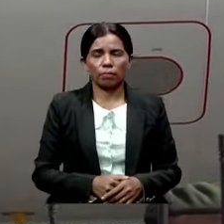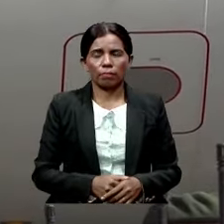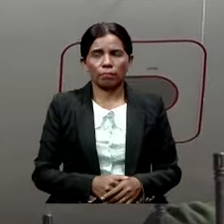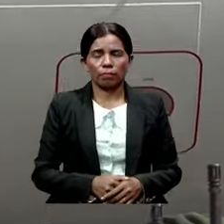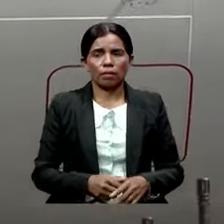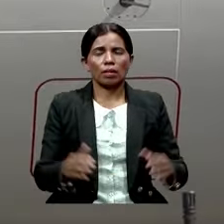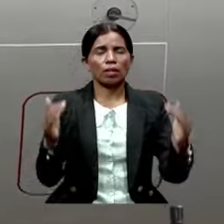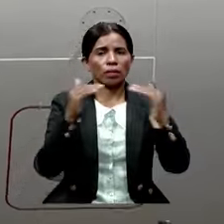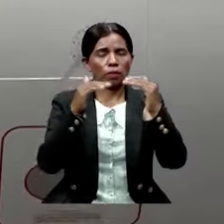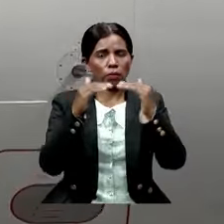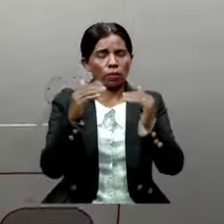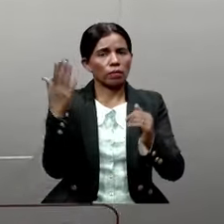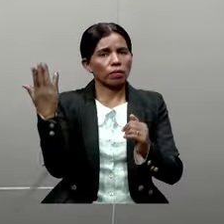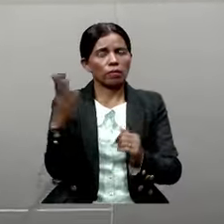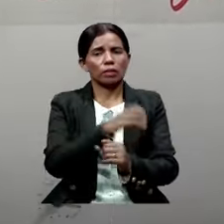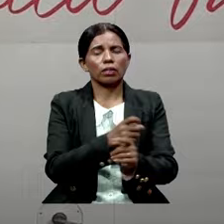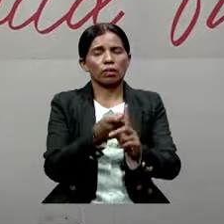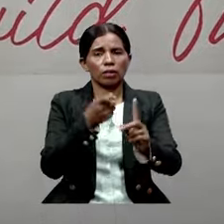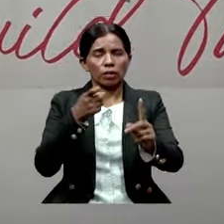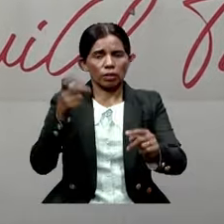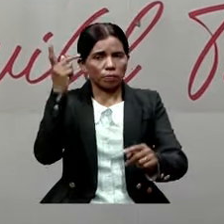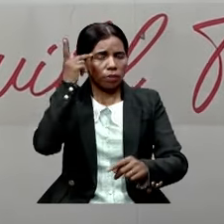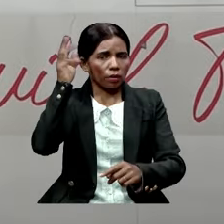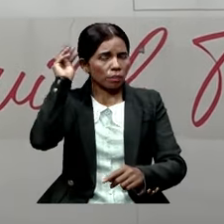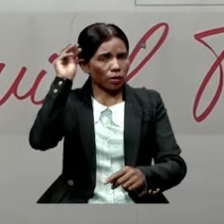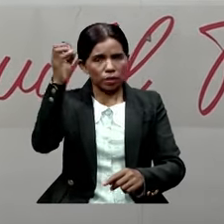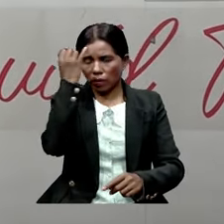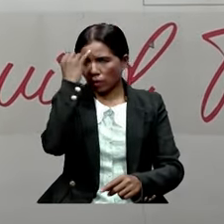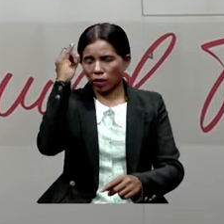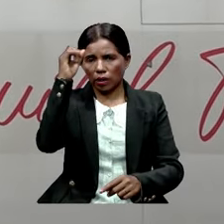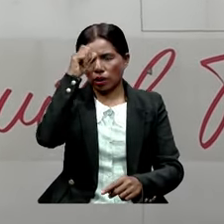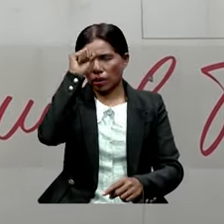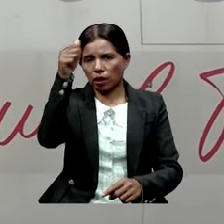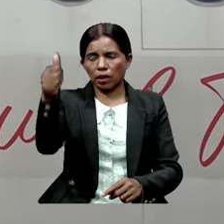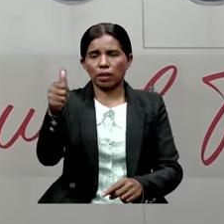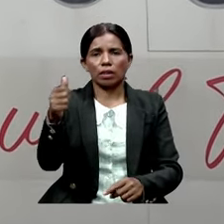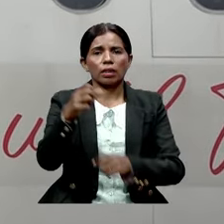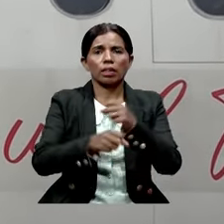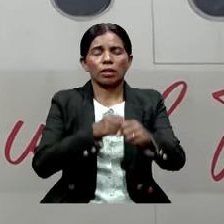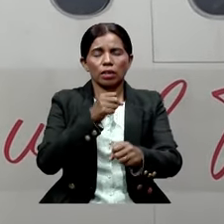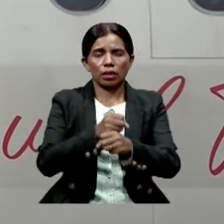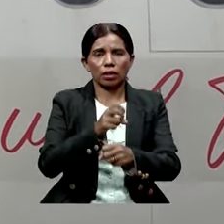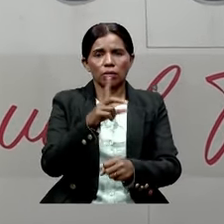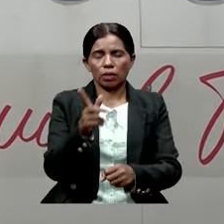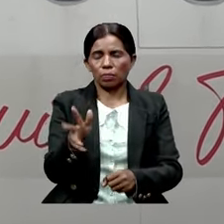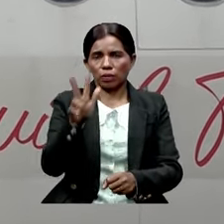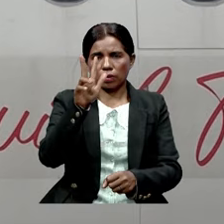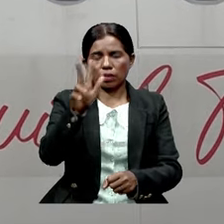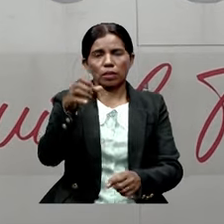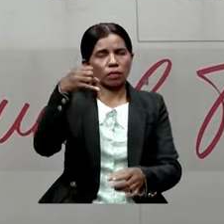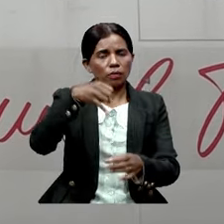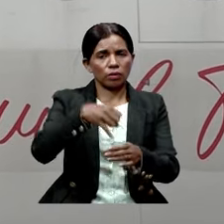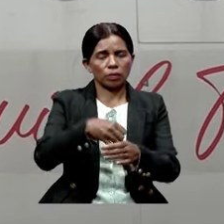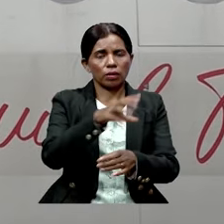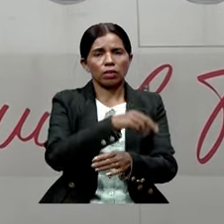Cimeira Vibrant Gujarat, né, iniciativa russa primeiro-ministro Índia, Narendra Modi e a Tina Rihunrua Tolu, nebe envolve ona